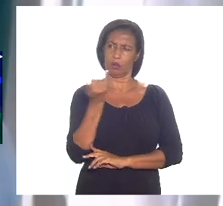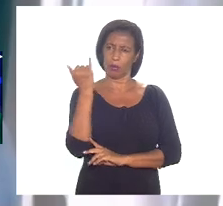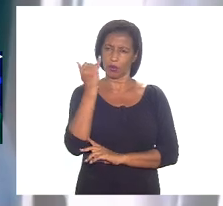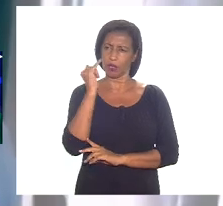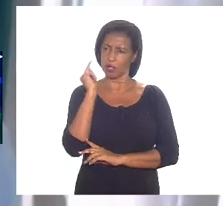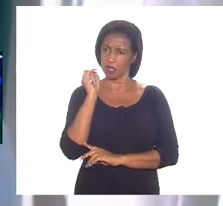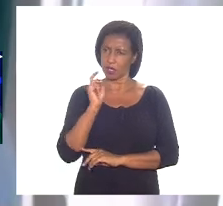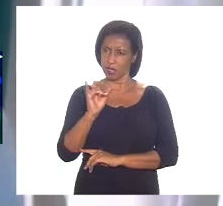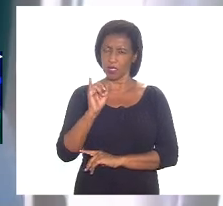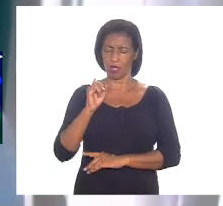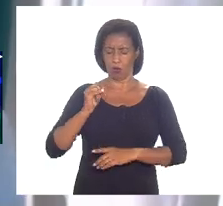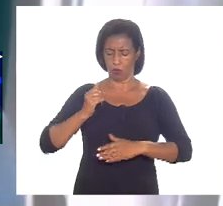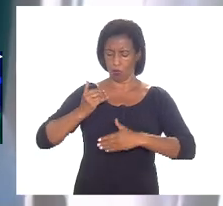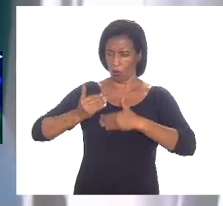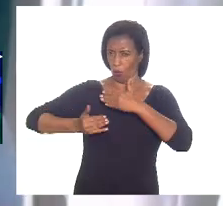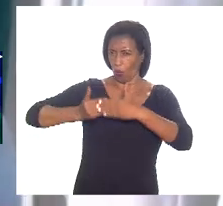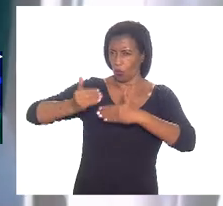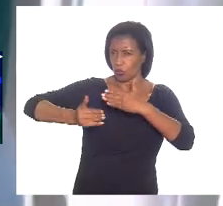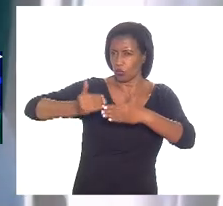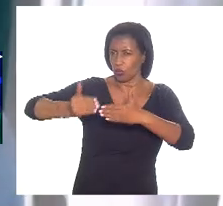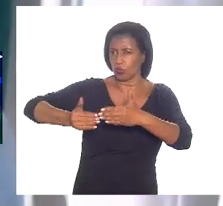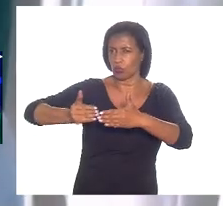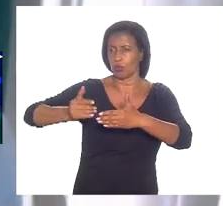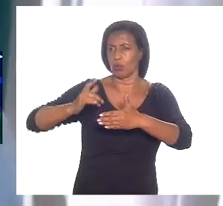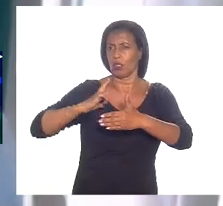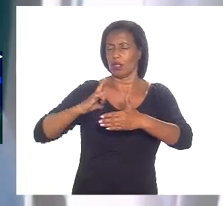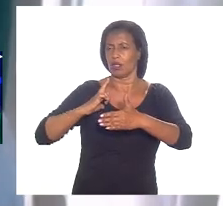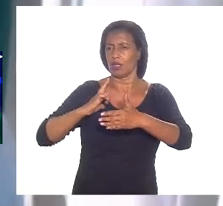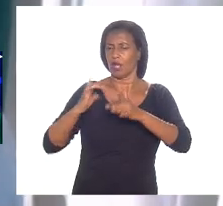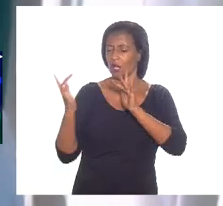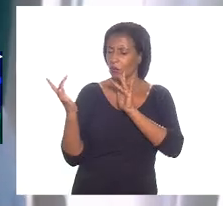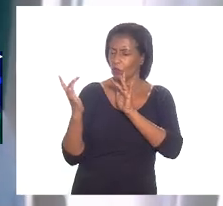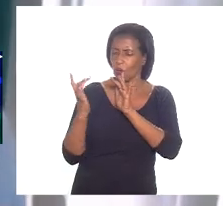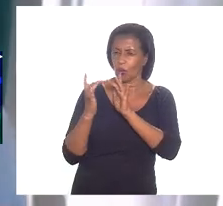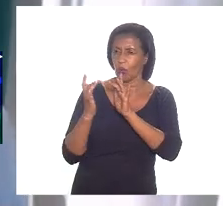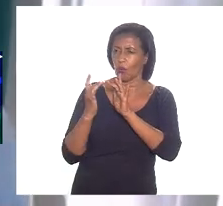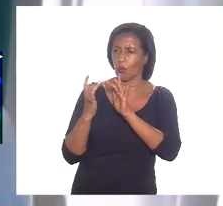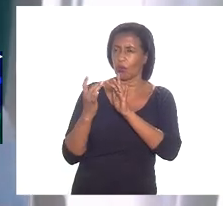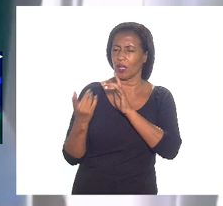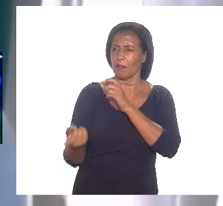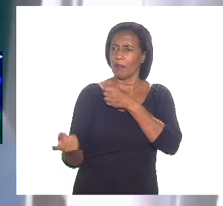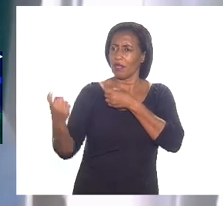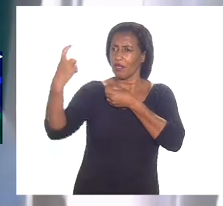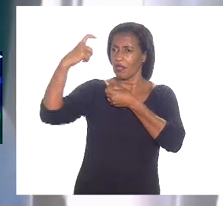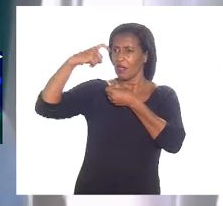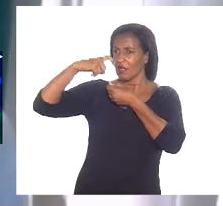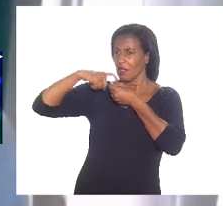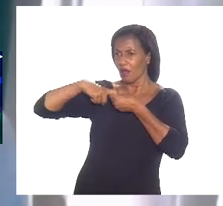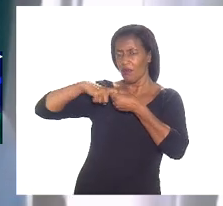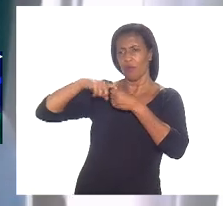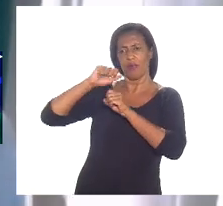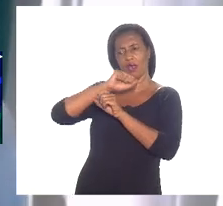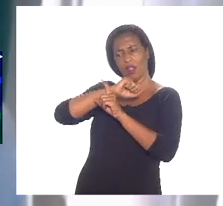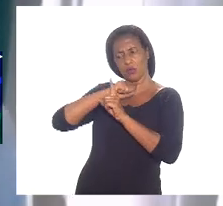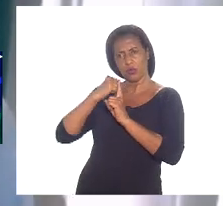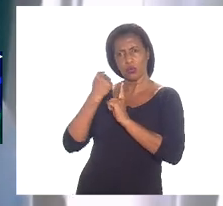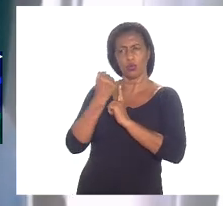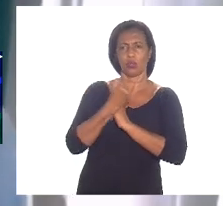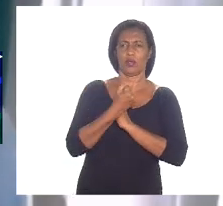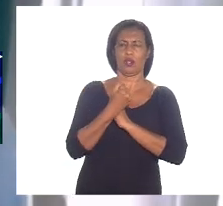se for à frente se considerar o simbolismo e contar com a nossa contribuição para devolver à sociedade